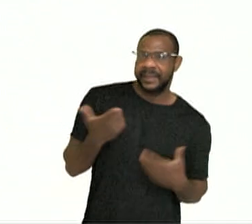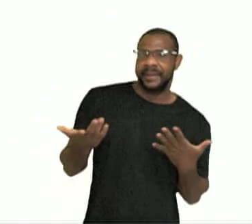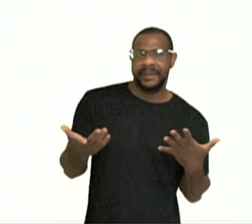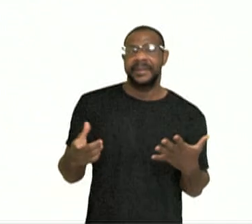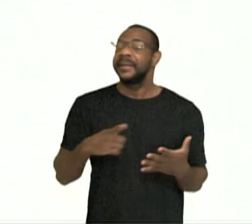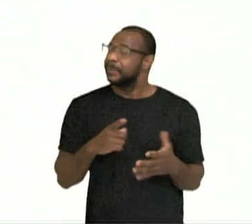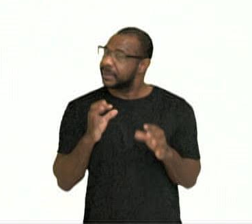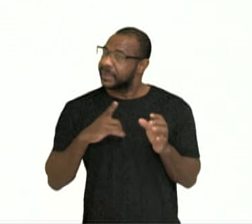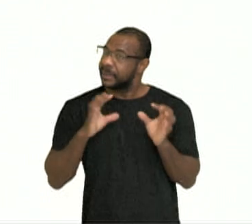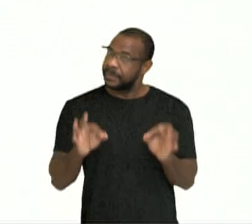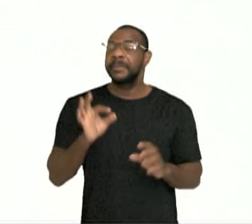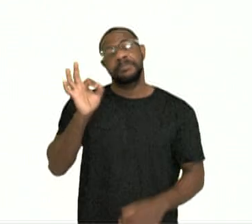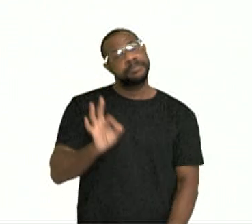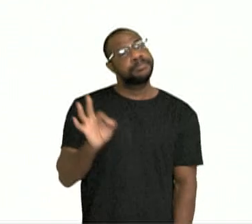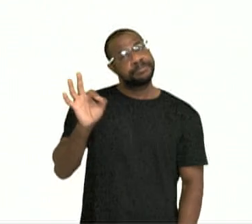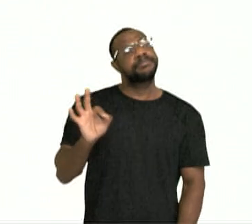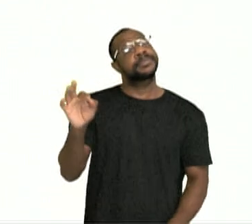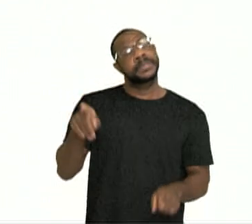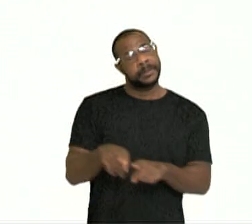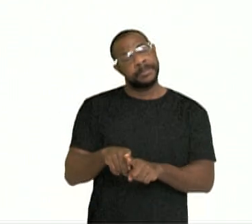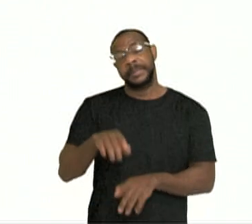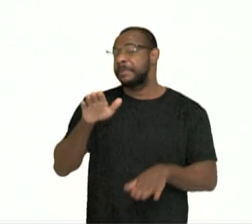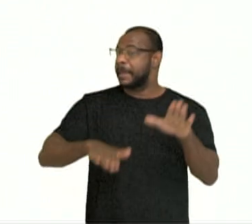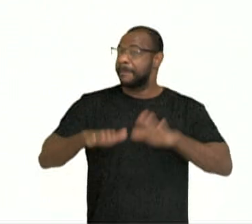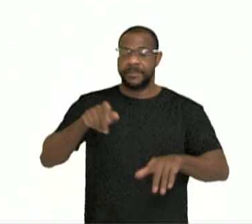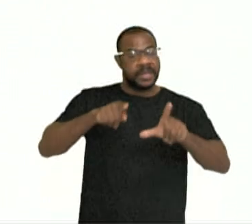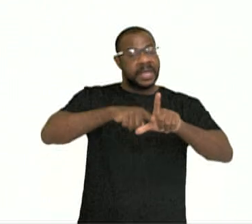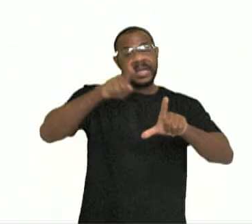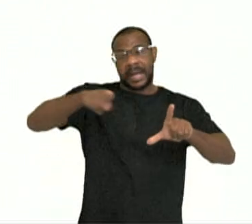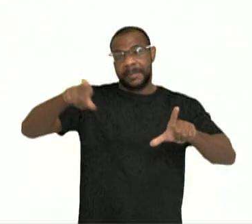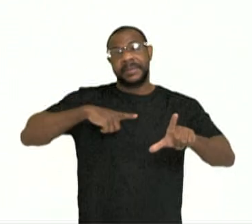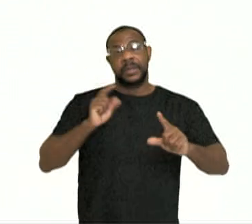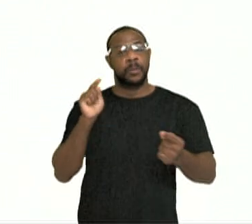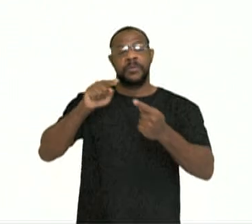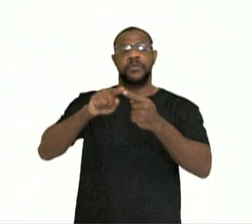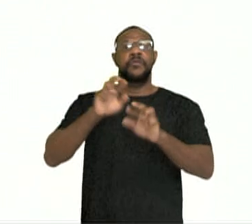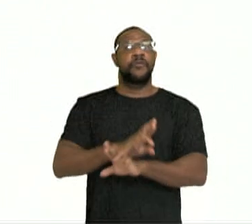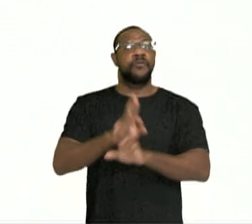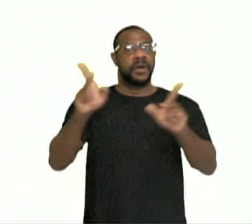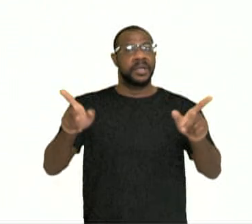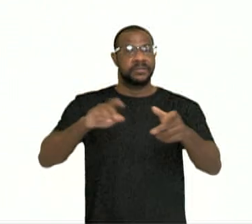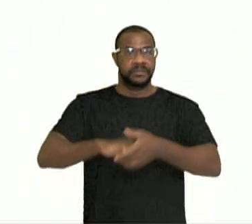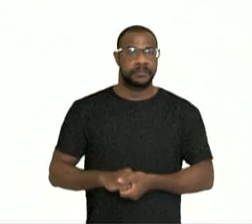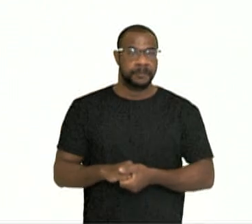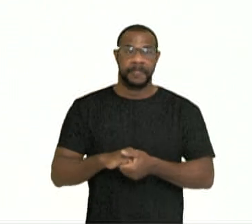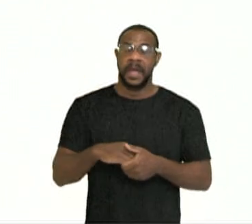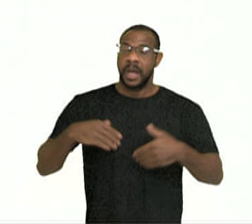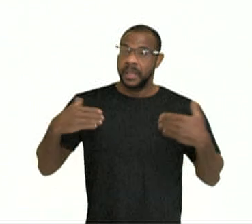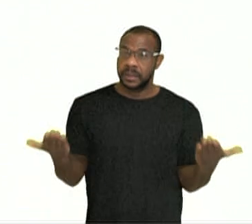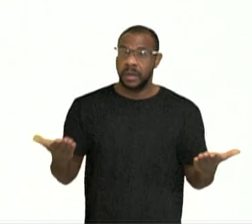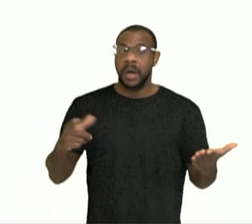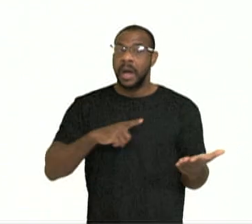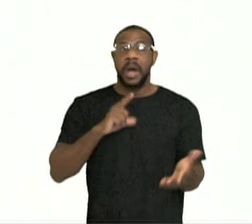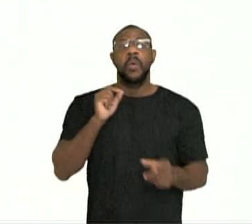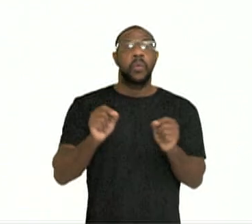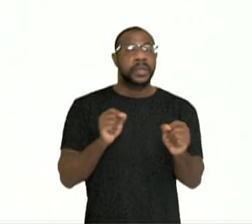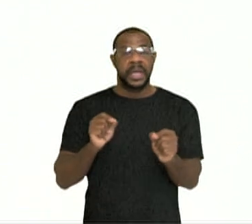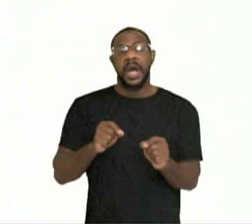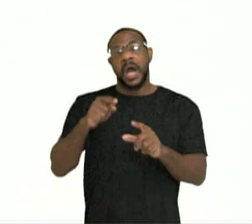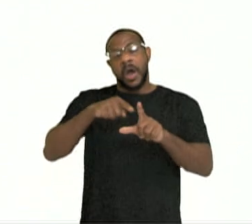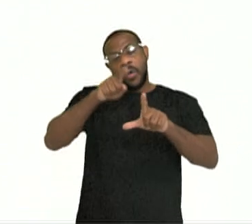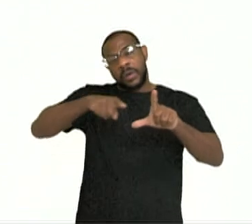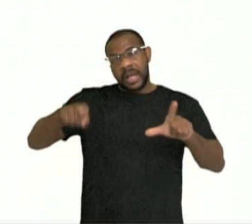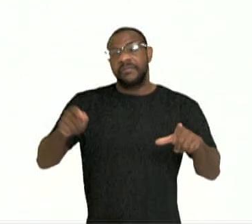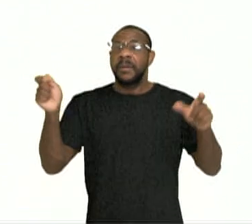uma determinada porcentagem, depende, cada gráfico tem um objetivo. Um gráfico ele pode ser representado, né, em